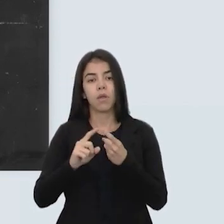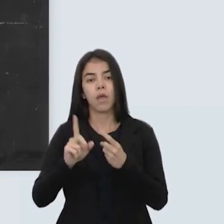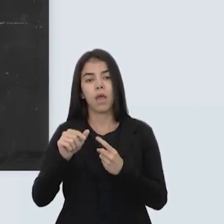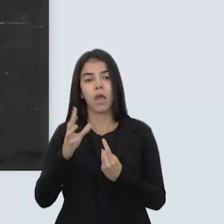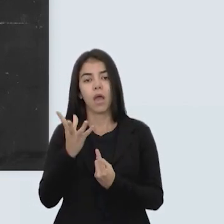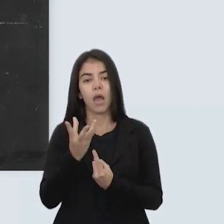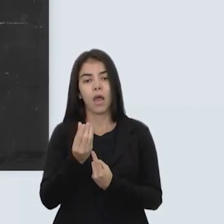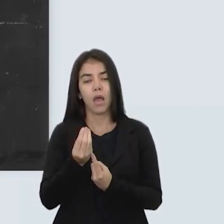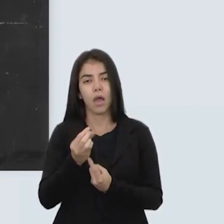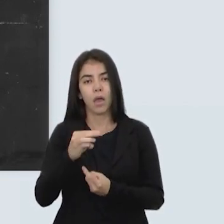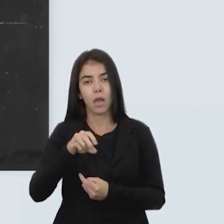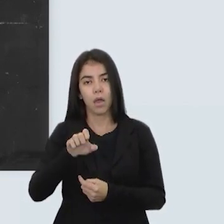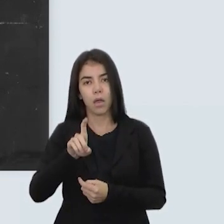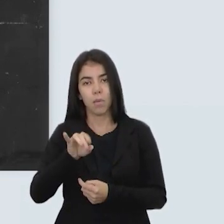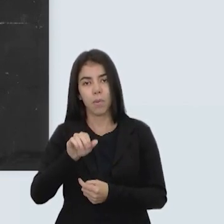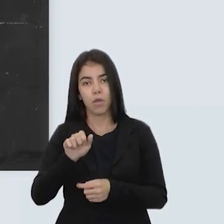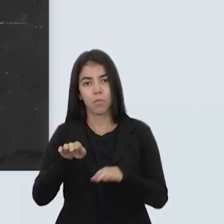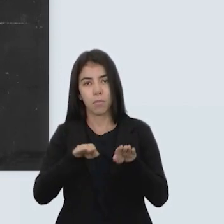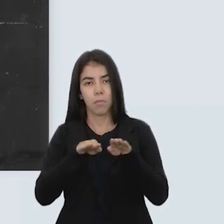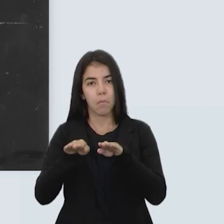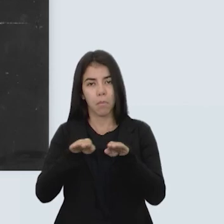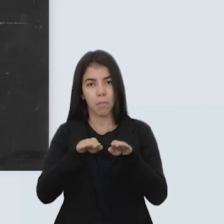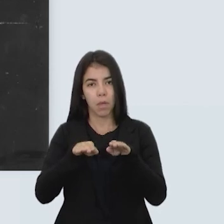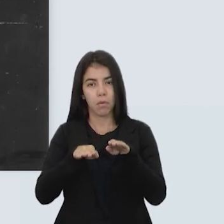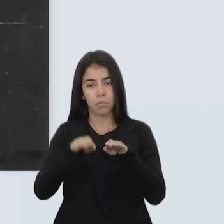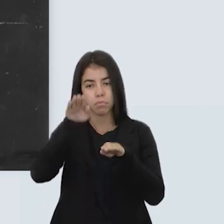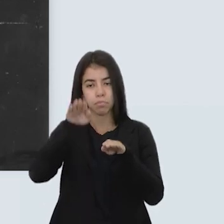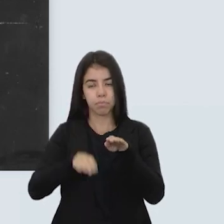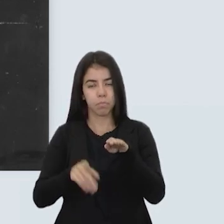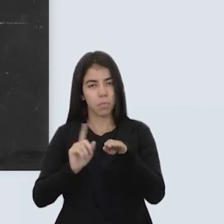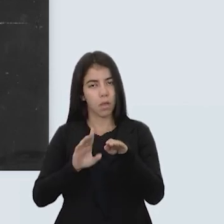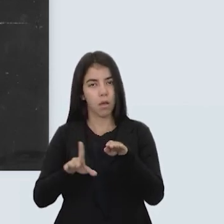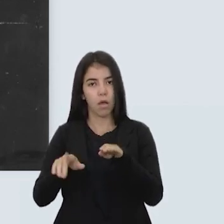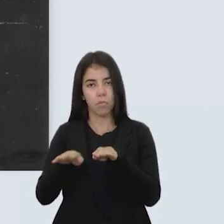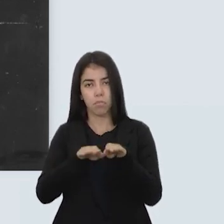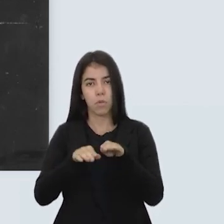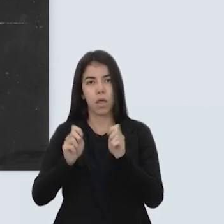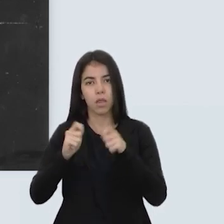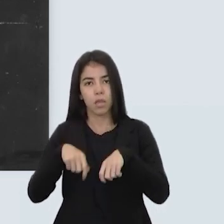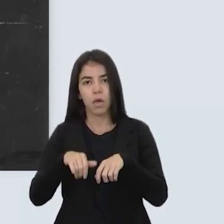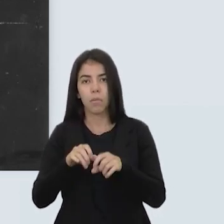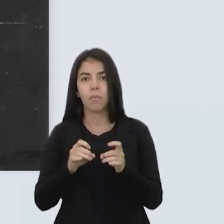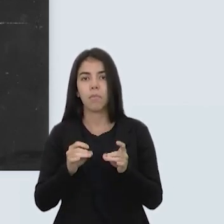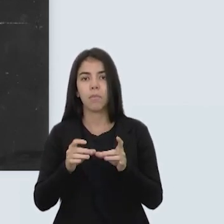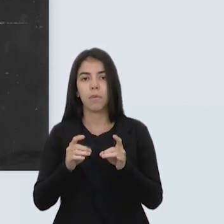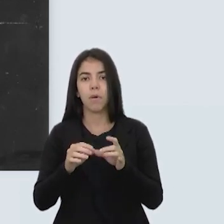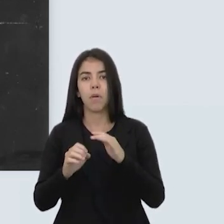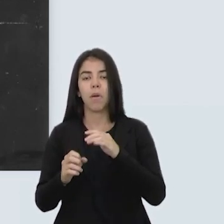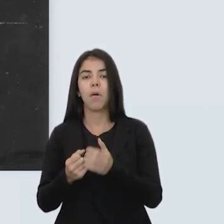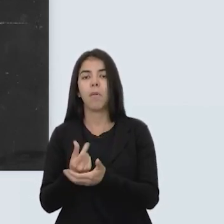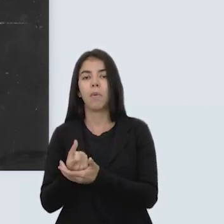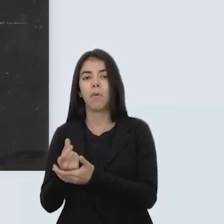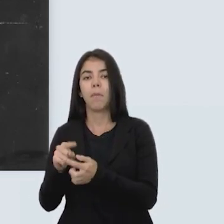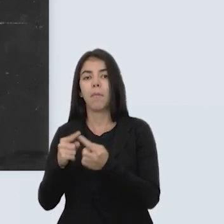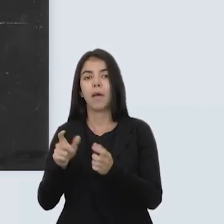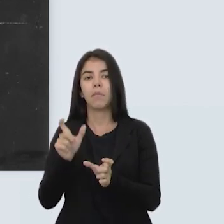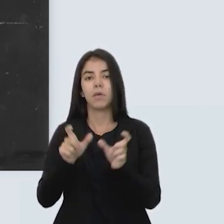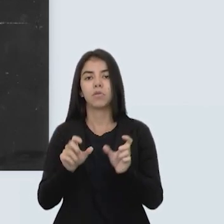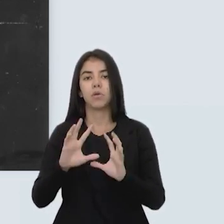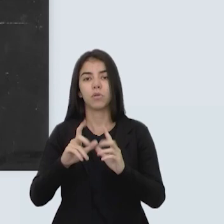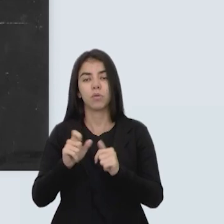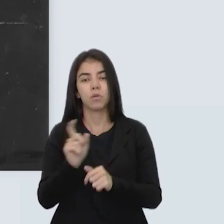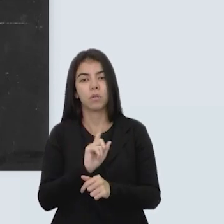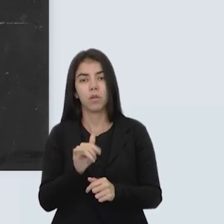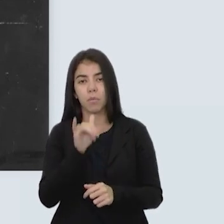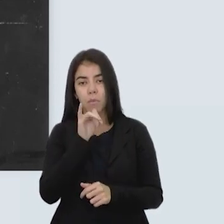é média. É claro, busca atingir o mercado, mas não precisa ser feita para todo mundo. Um bom exemplo